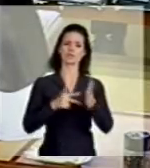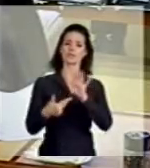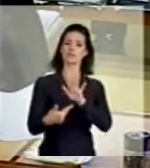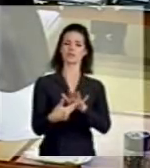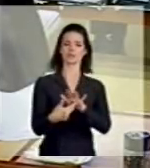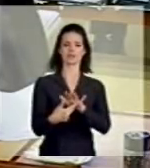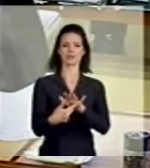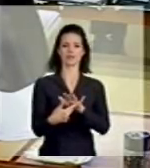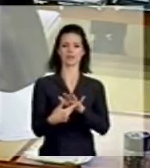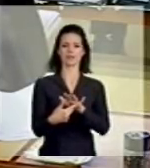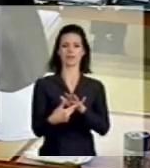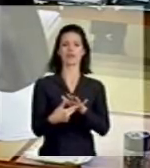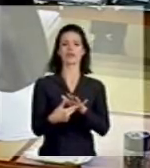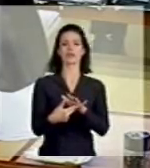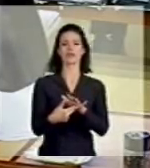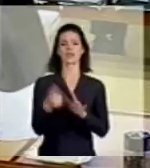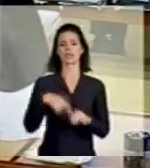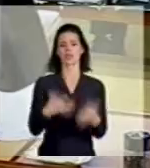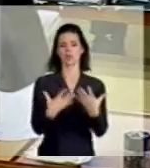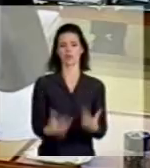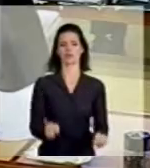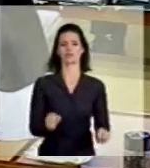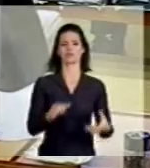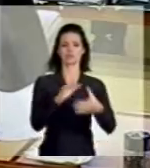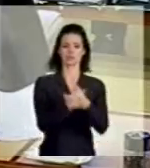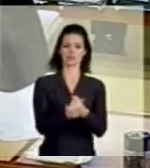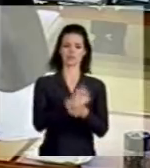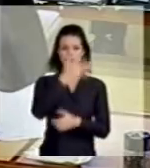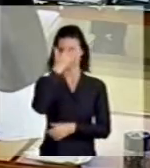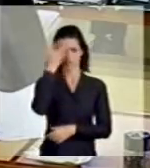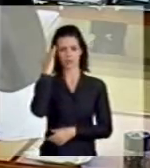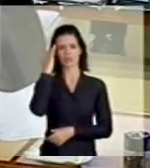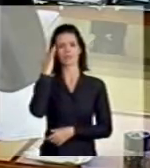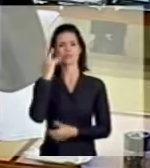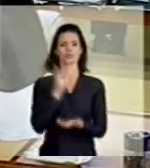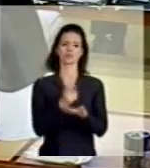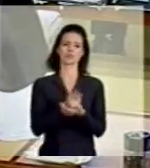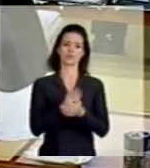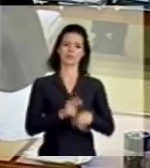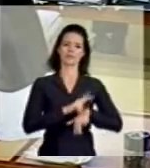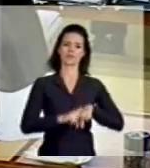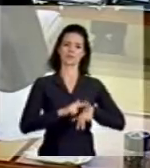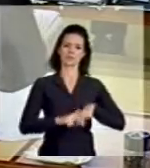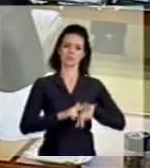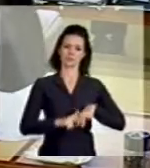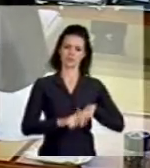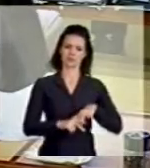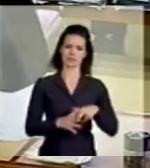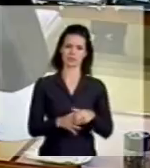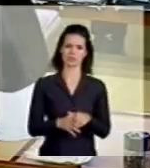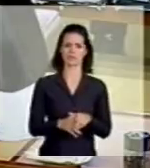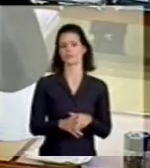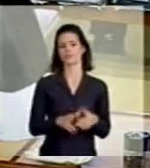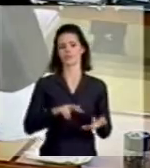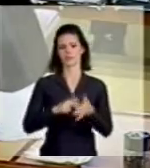reconhecimento da união contínua, pública e duradoura entre pessoas do mesmo sexo como família.